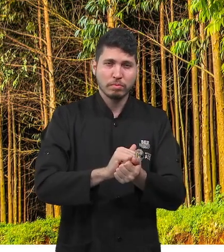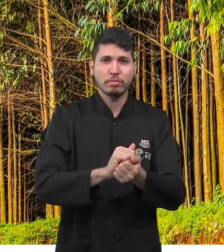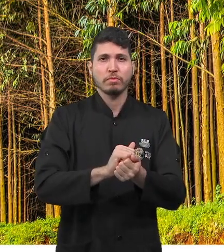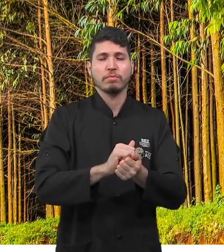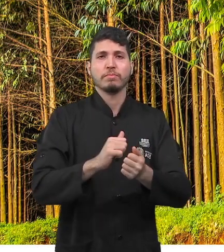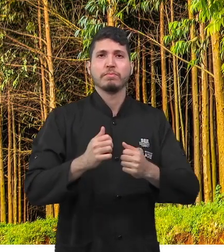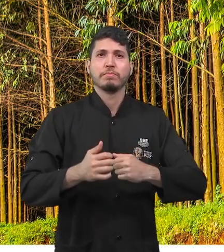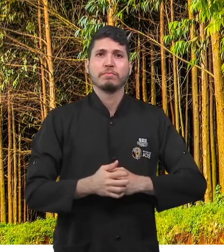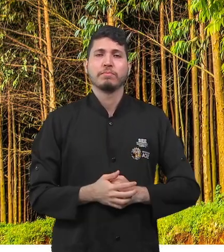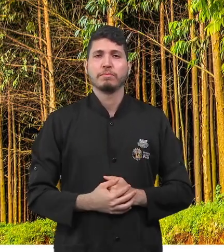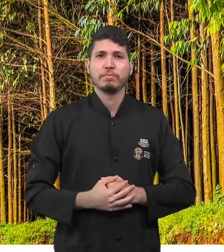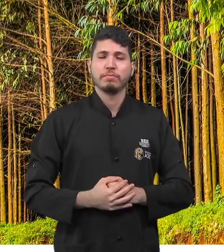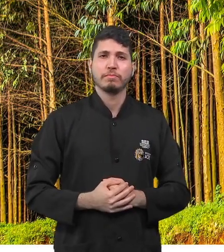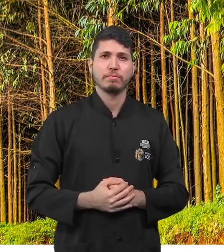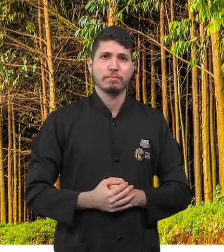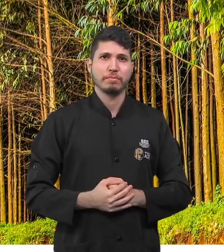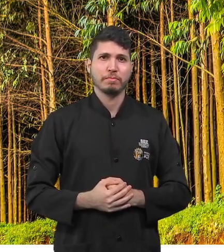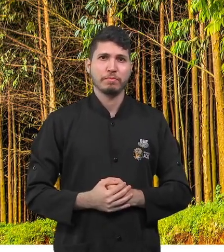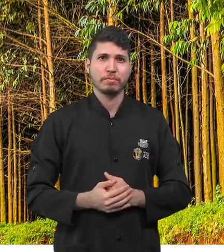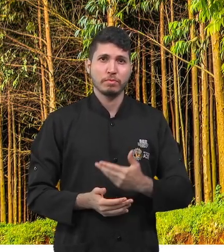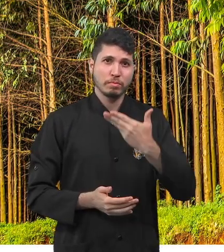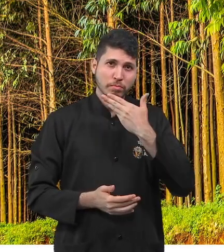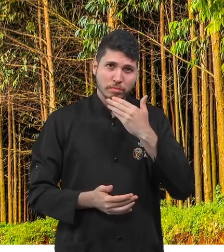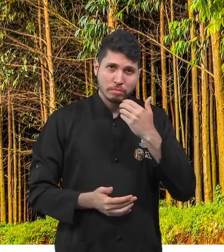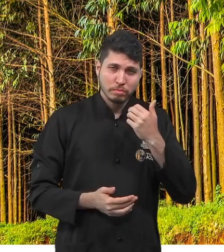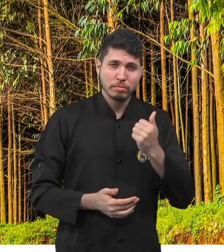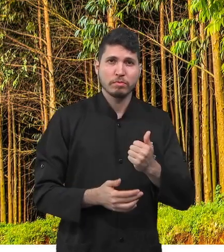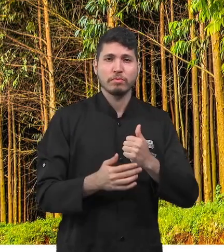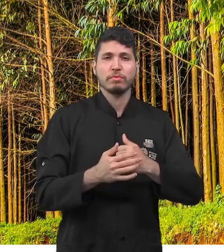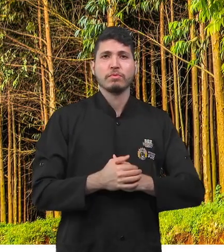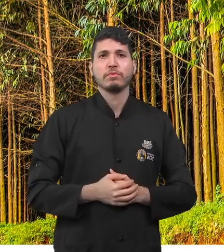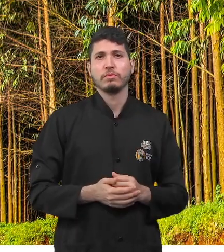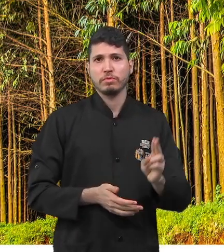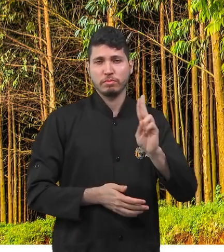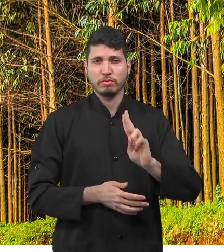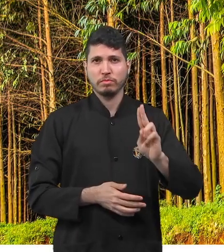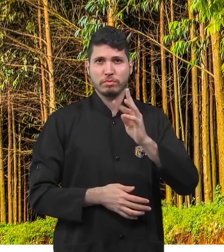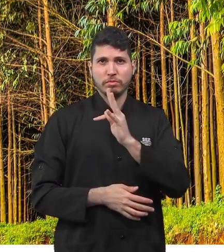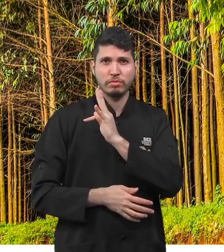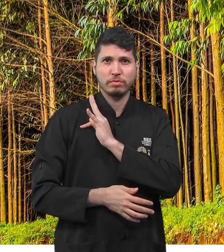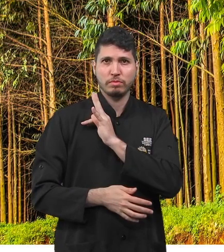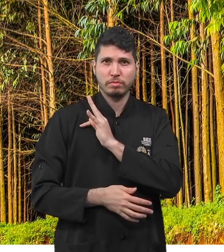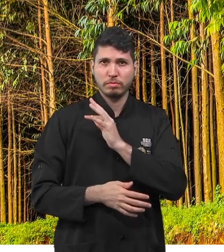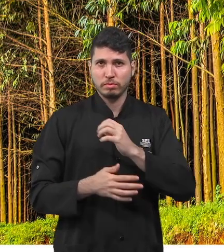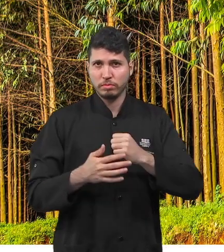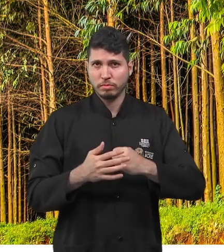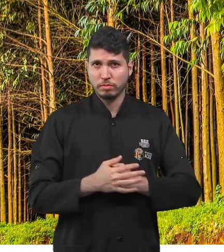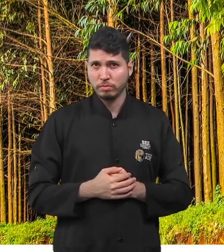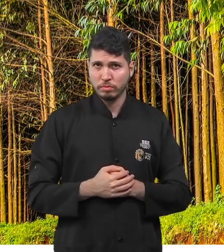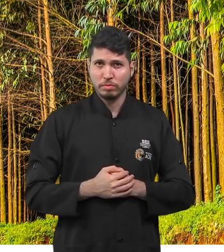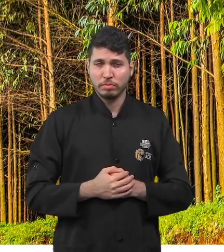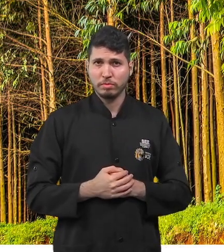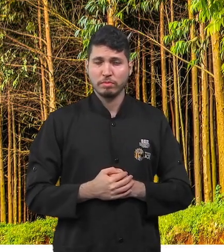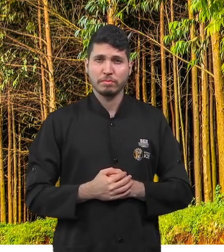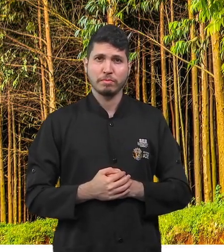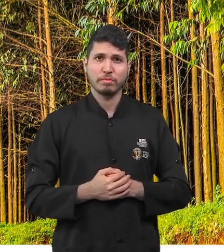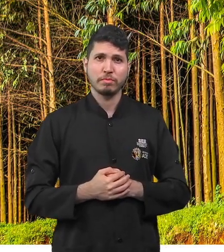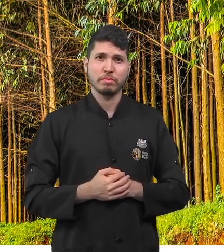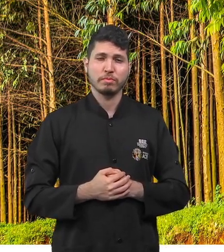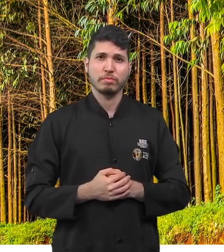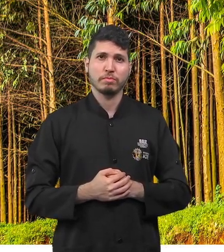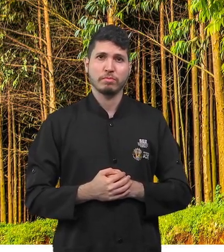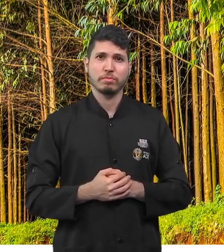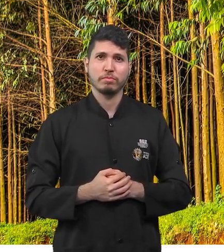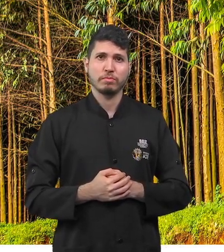floresta. Favorece o desenvolvimento de técnicas de análise quantitativas nas decisões sobre